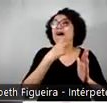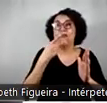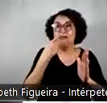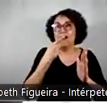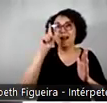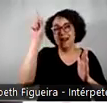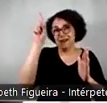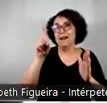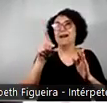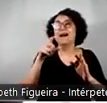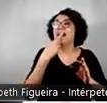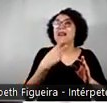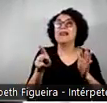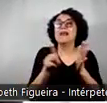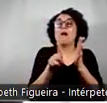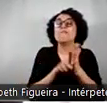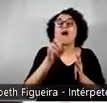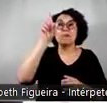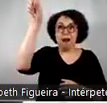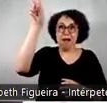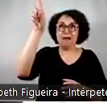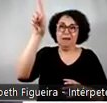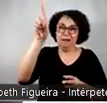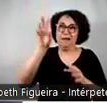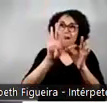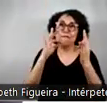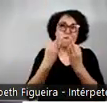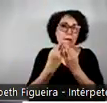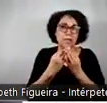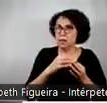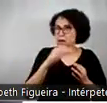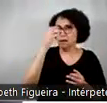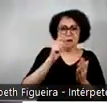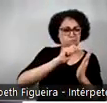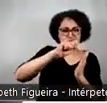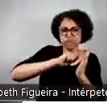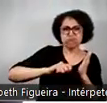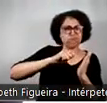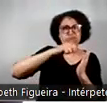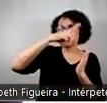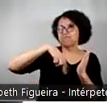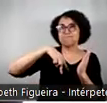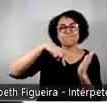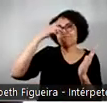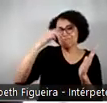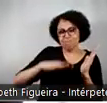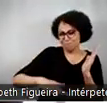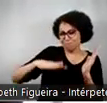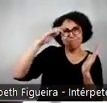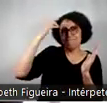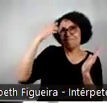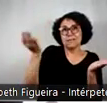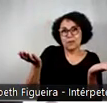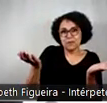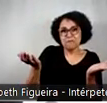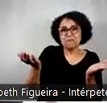tem não tem um alfabetização, né, e ela foi acusada, assim, de